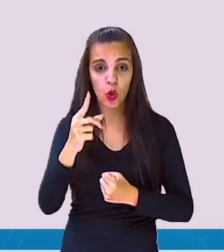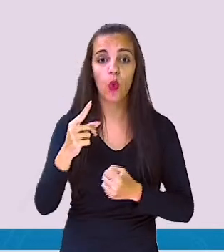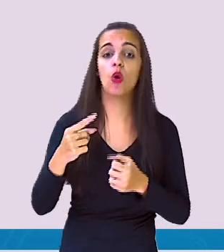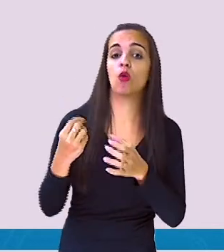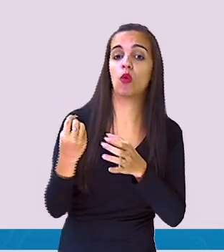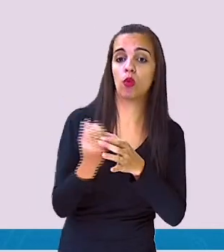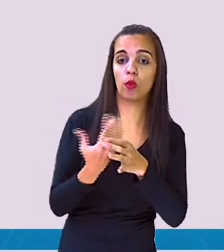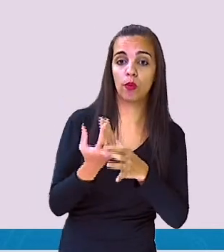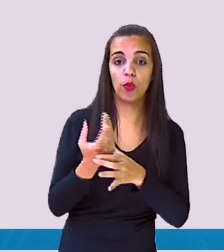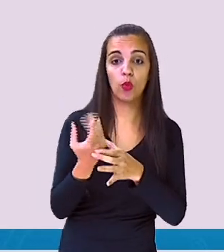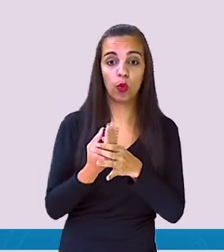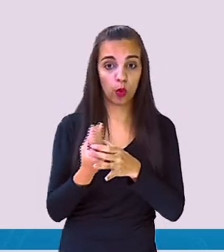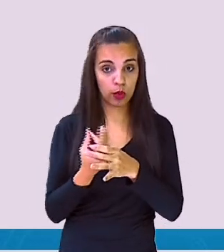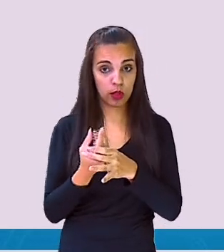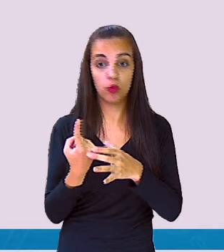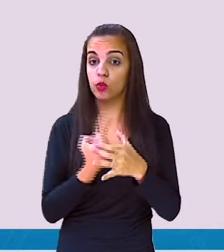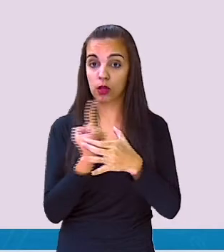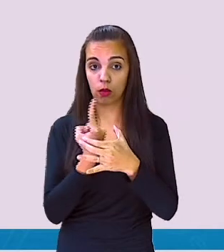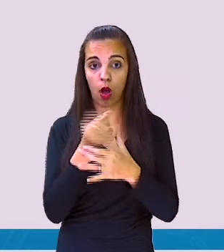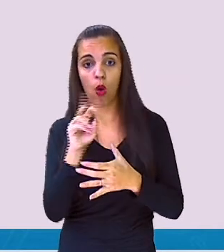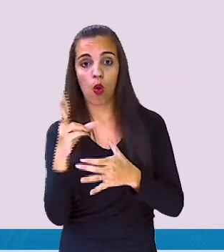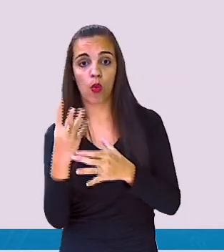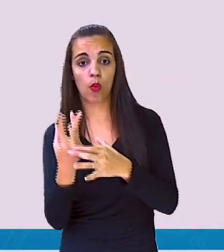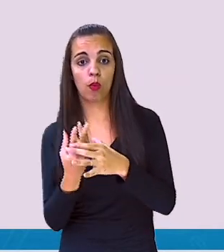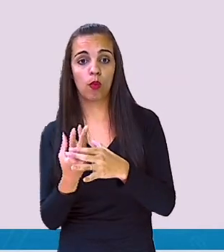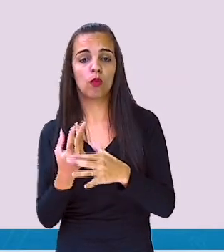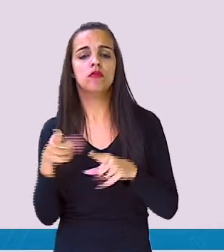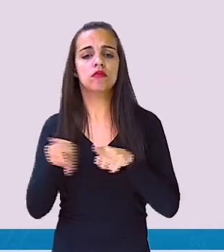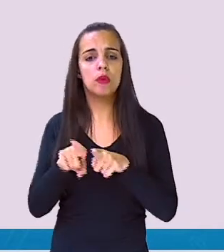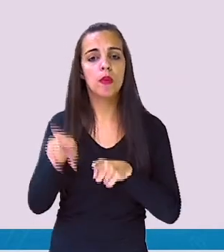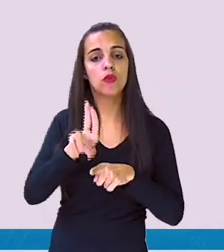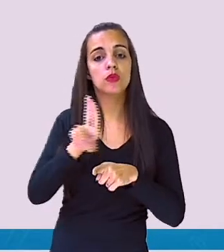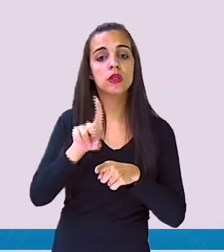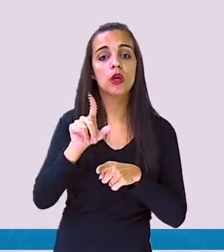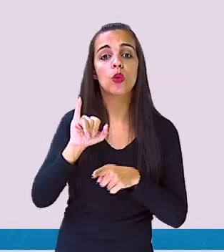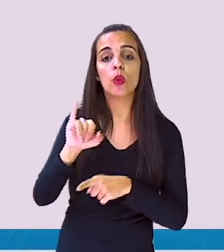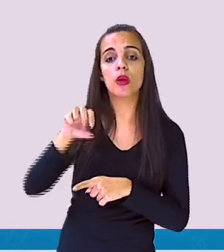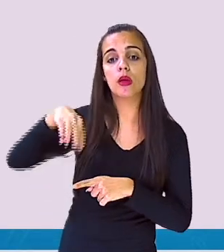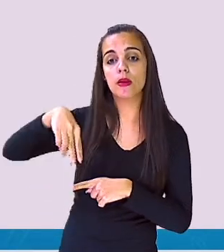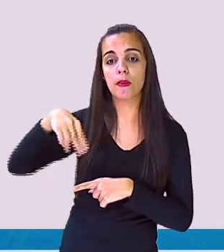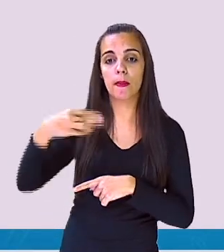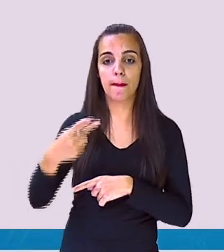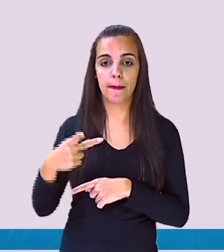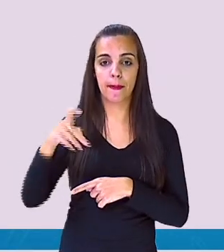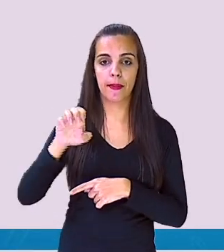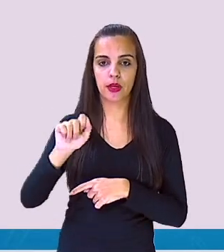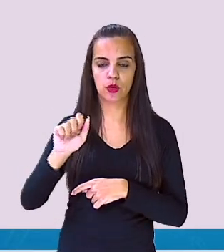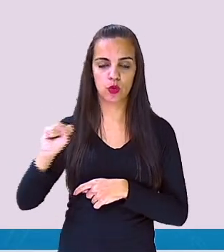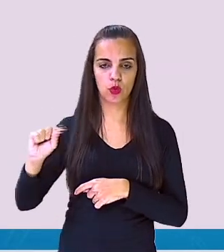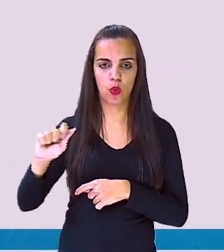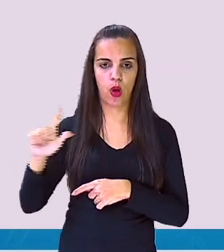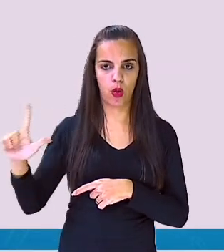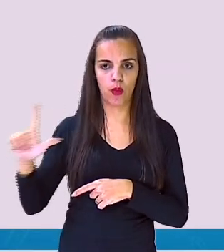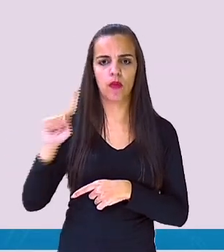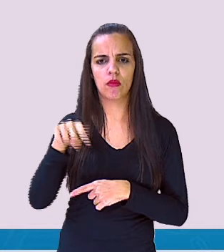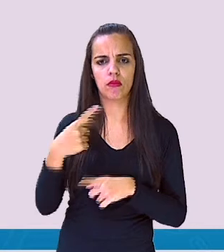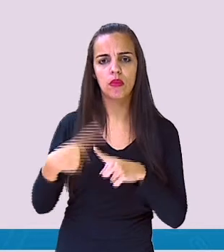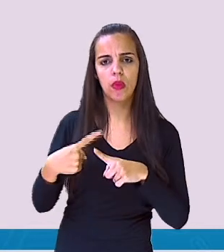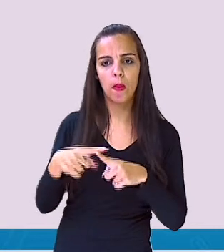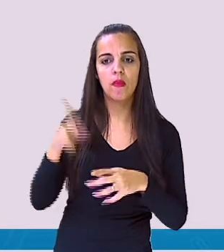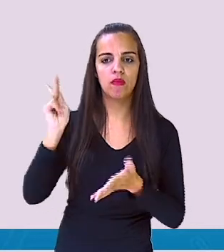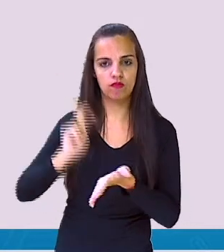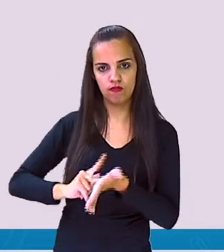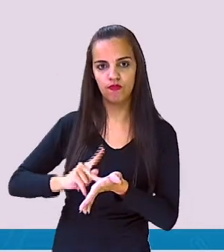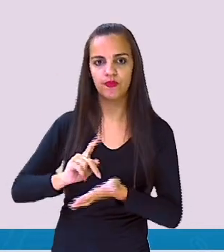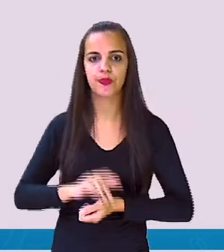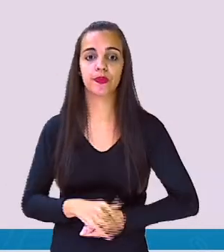Ou utilizando verbos no infinitivo impessoal. Isso mesmo, pessoal. Tudo certo. Todas estão certas aí.